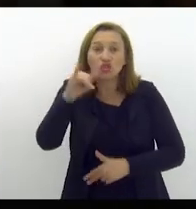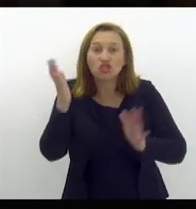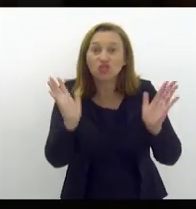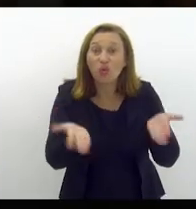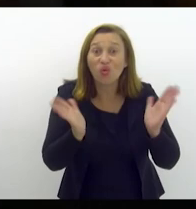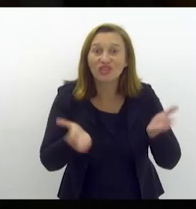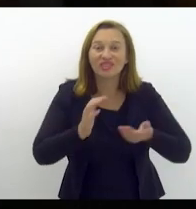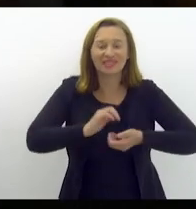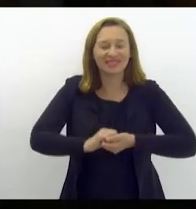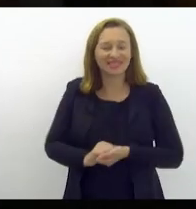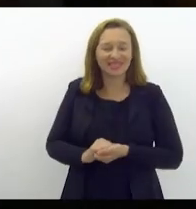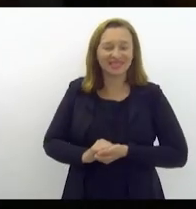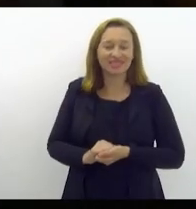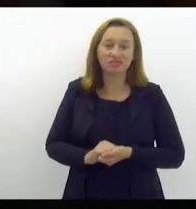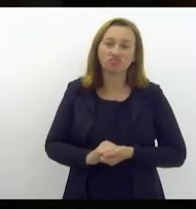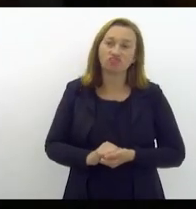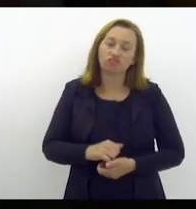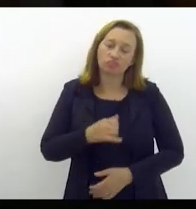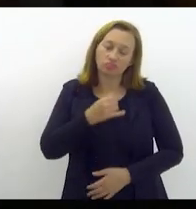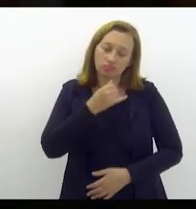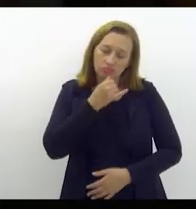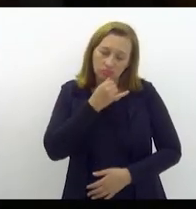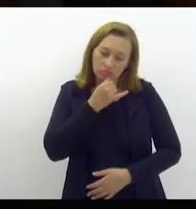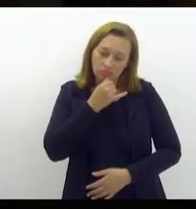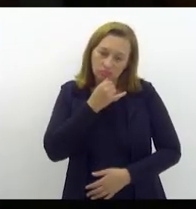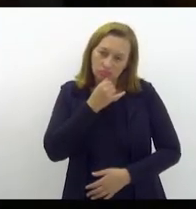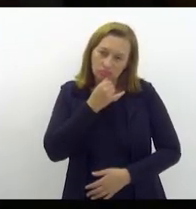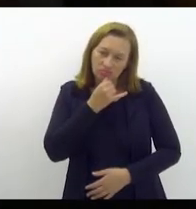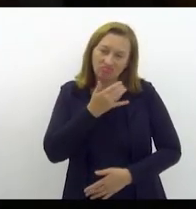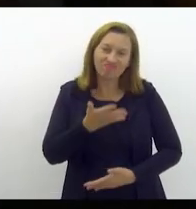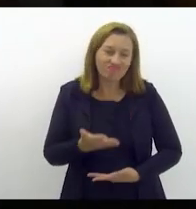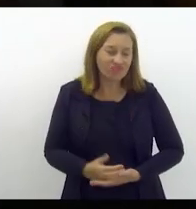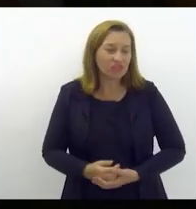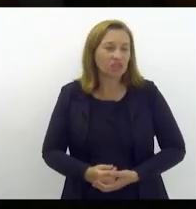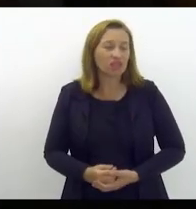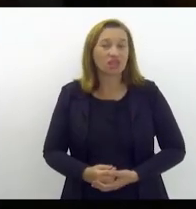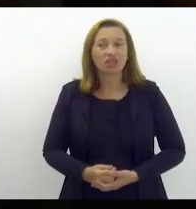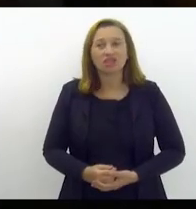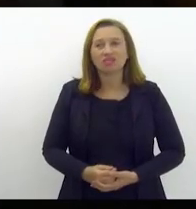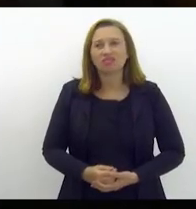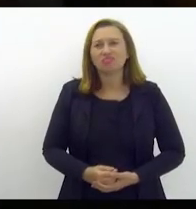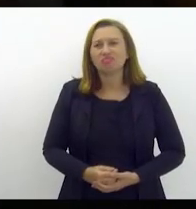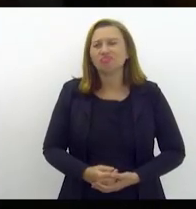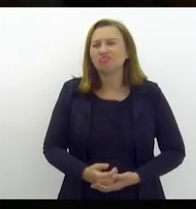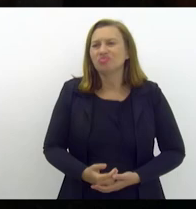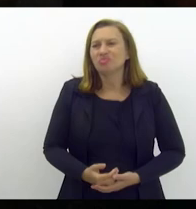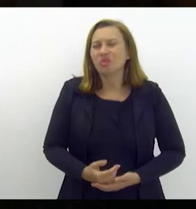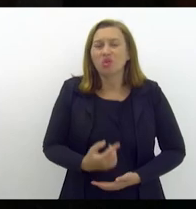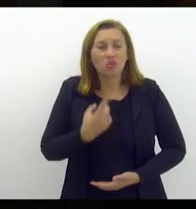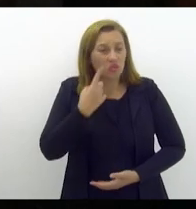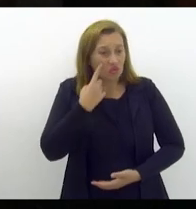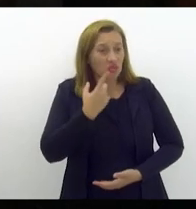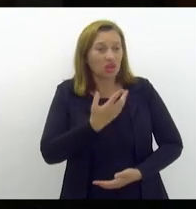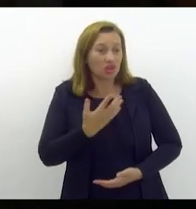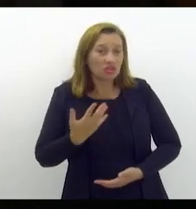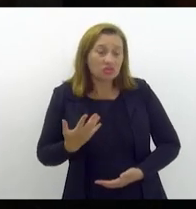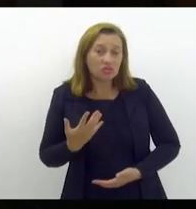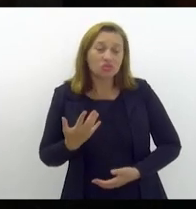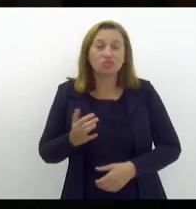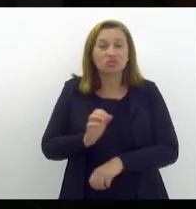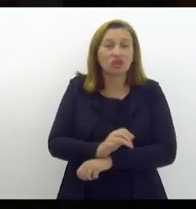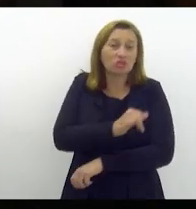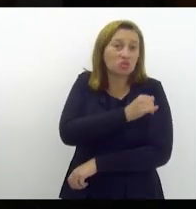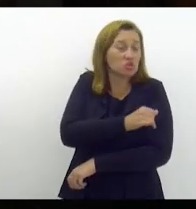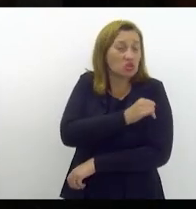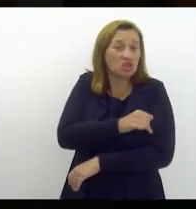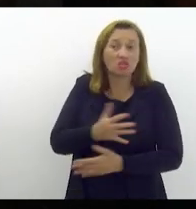hoje com um lamento profundo diante da situação delicada em que nós estamos passando no estado do Rio de